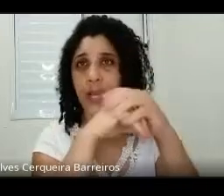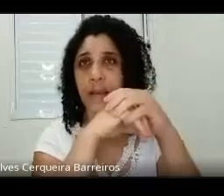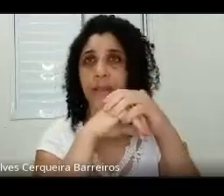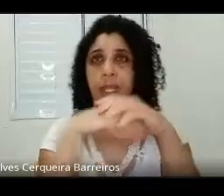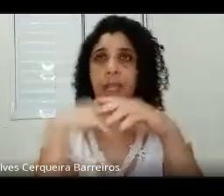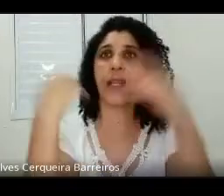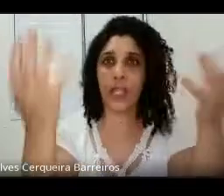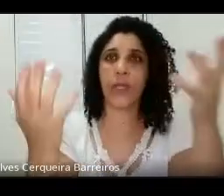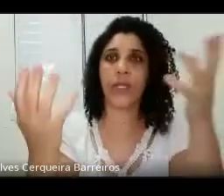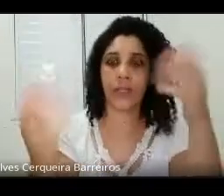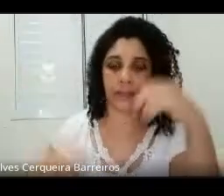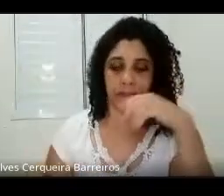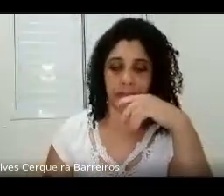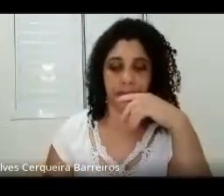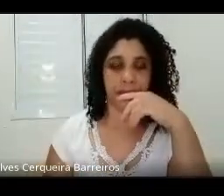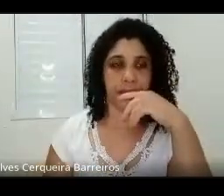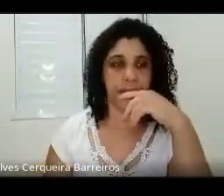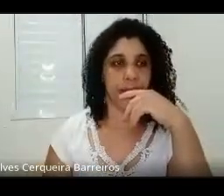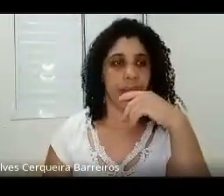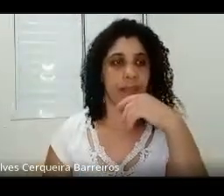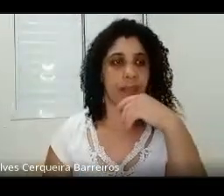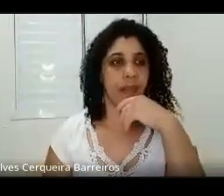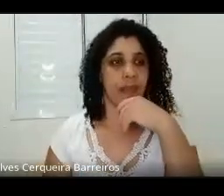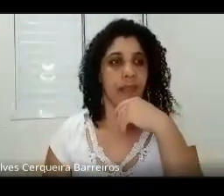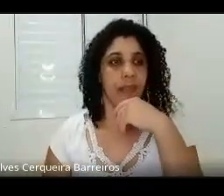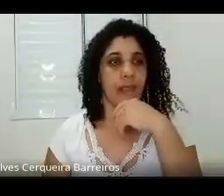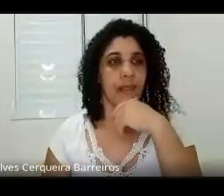diferente da língua, né?